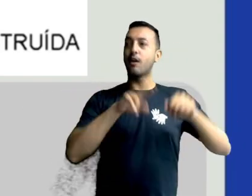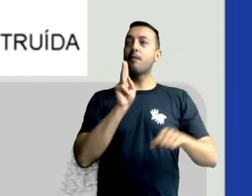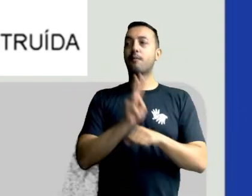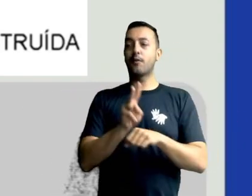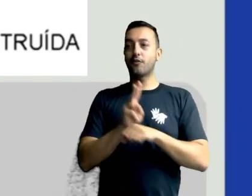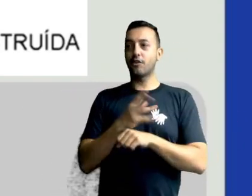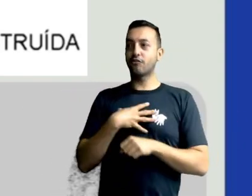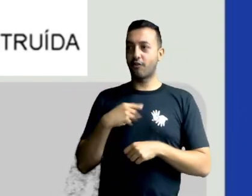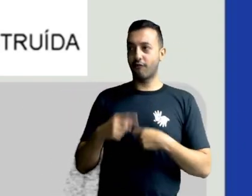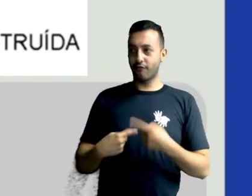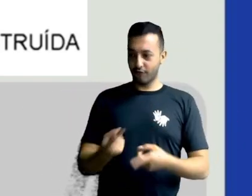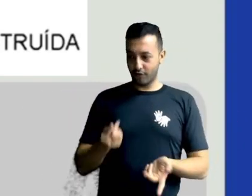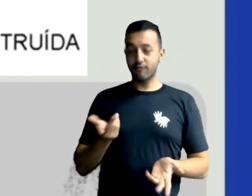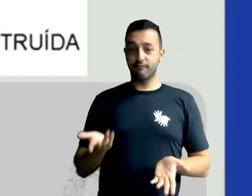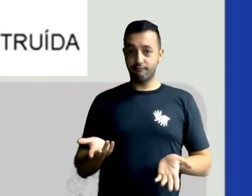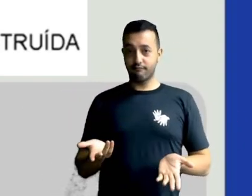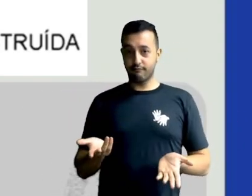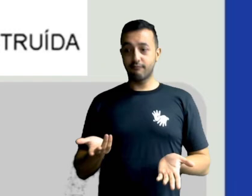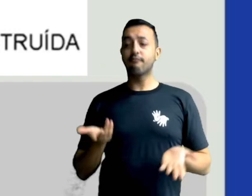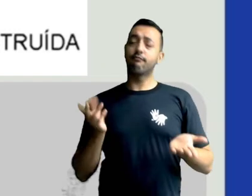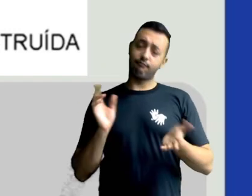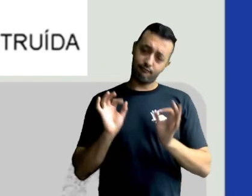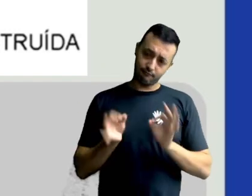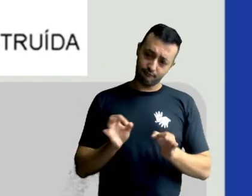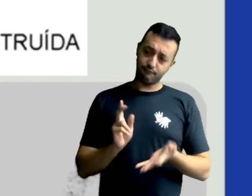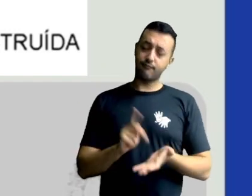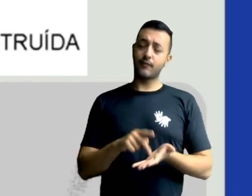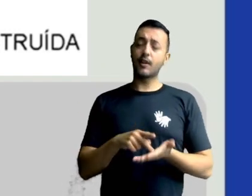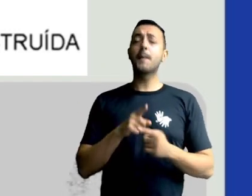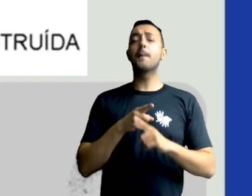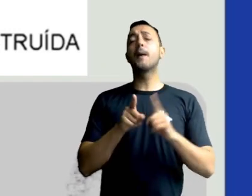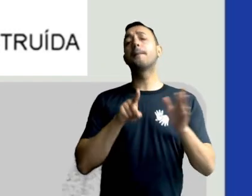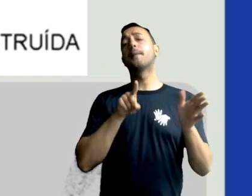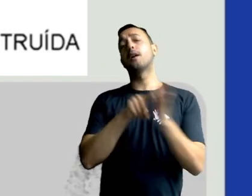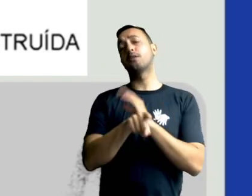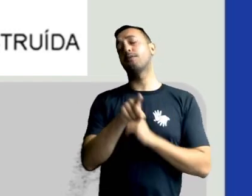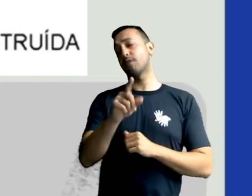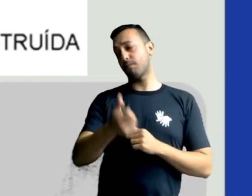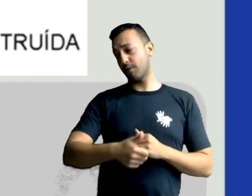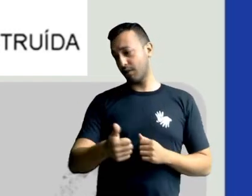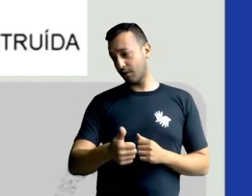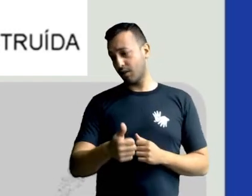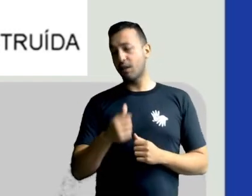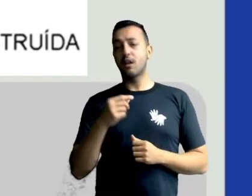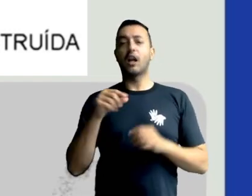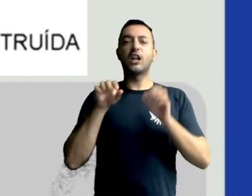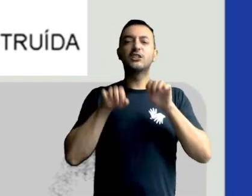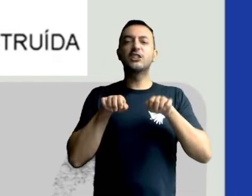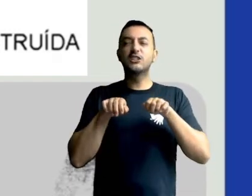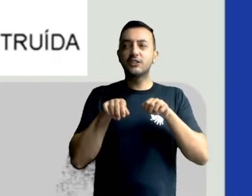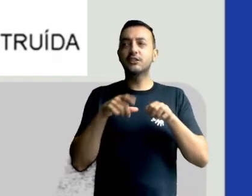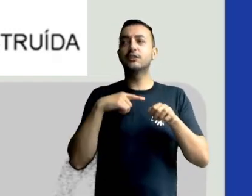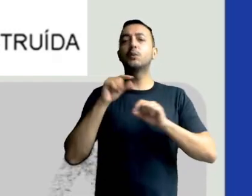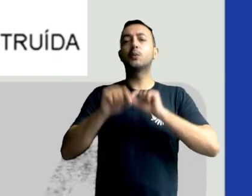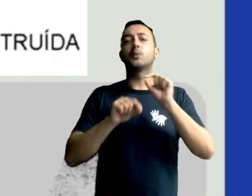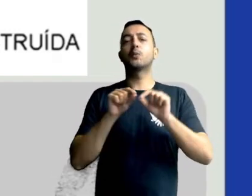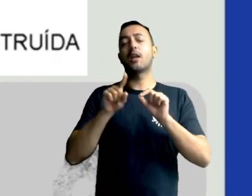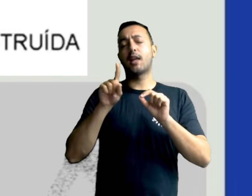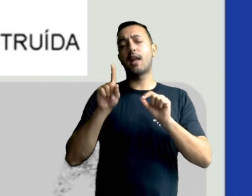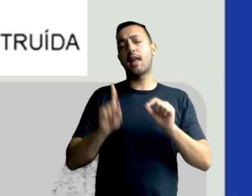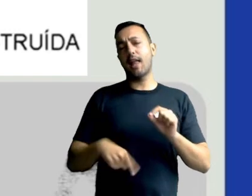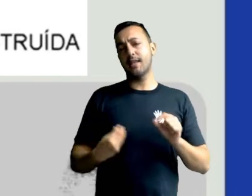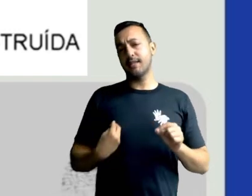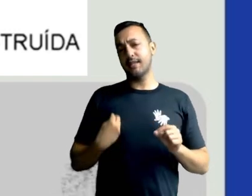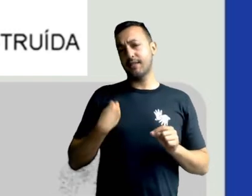e proteger também os seus filhotes dos predadores? Exatamente. Mas eu vou perguntar para você. Primeiro, o castor, ele é um